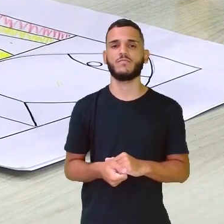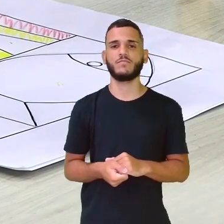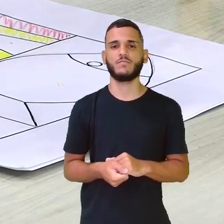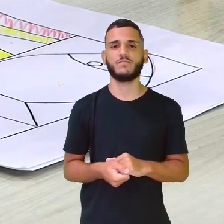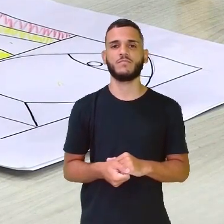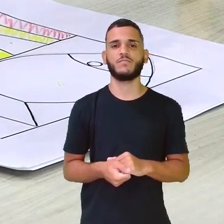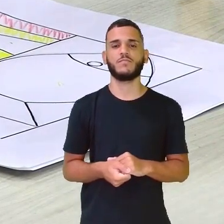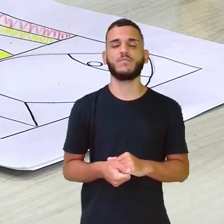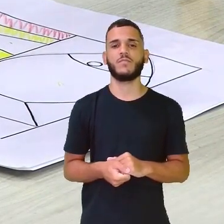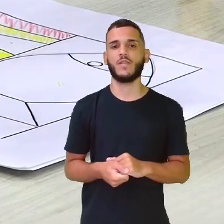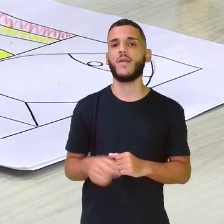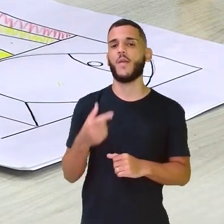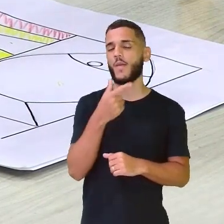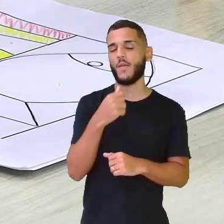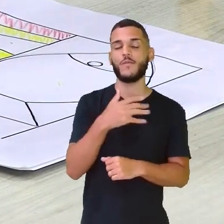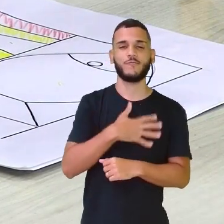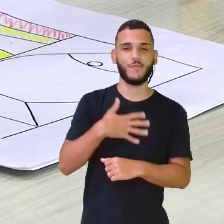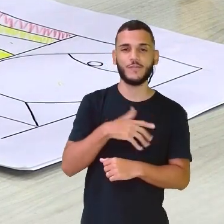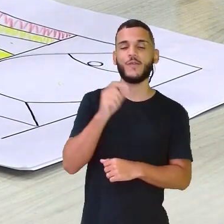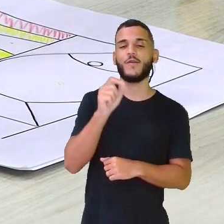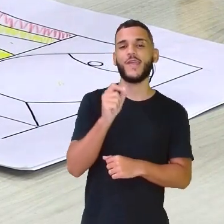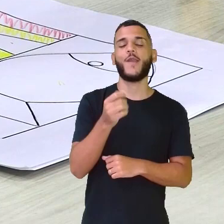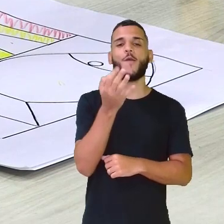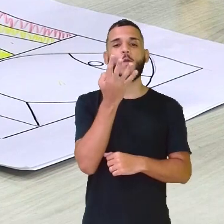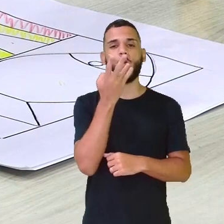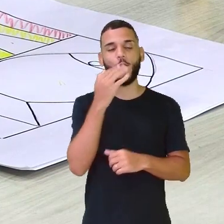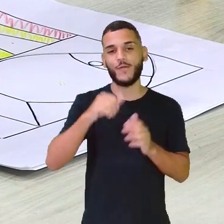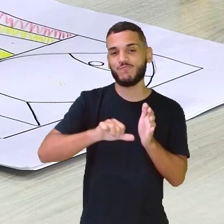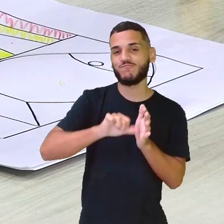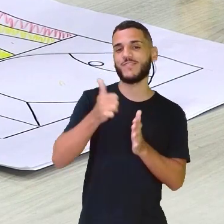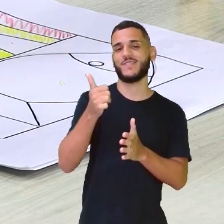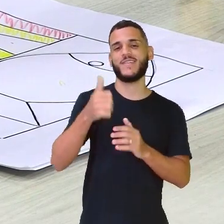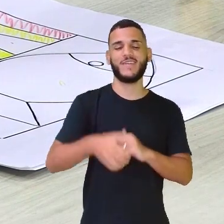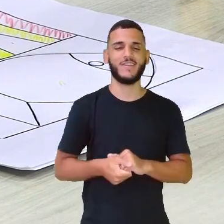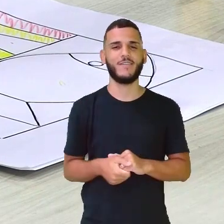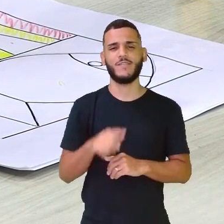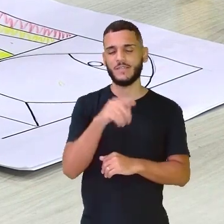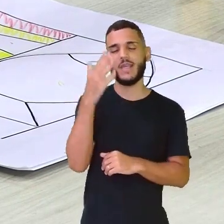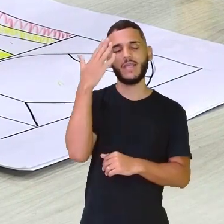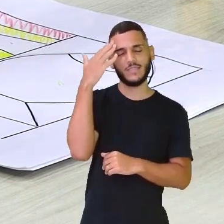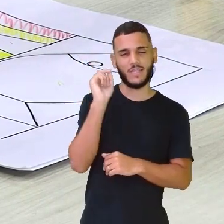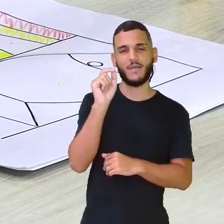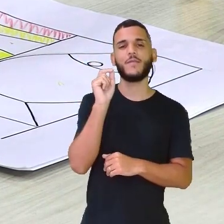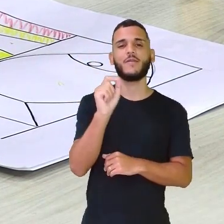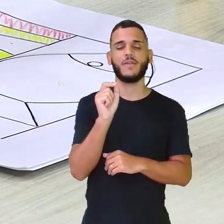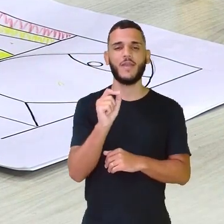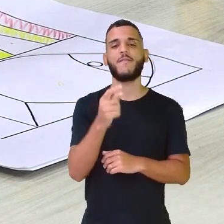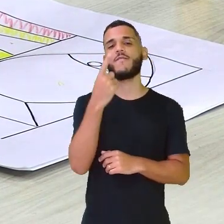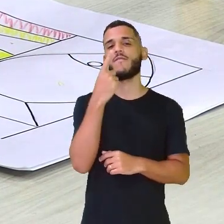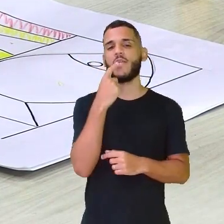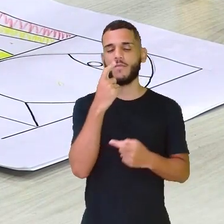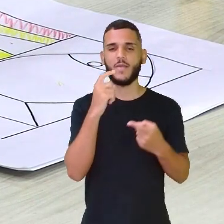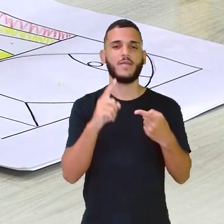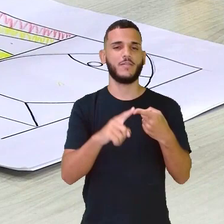Ele gosta muito de trabalhar com cores primárias. Você sabe que as cores primárias são essas, né?